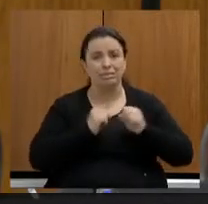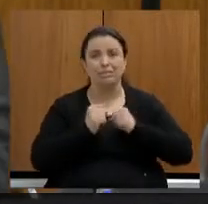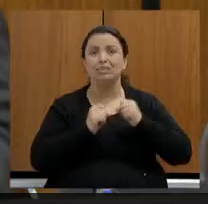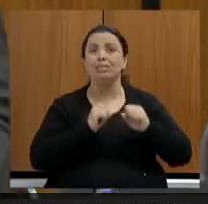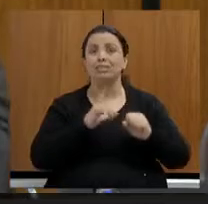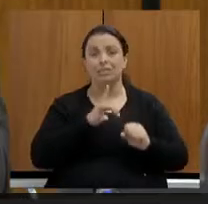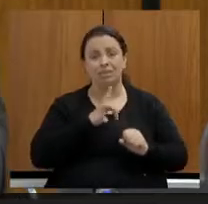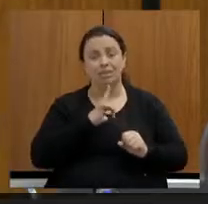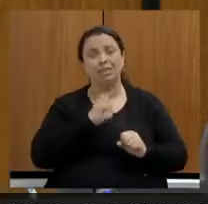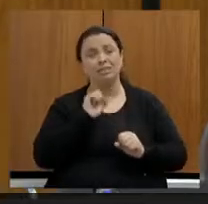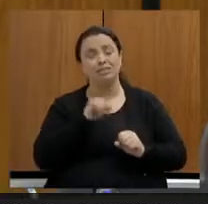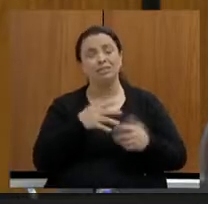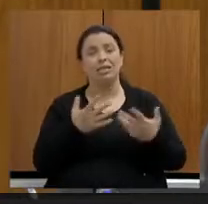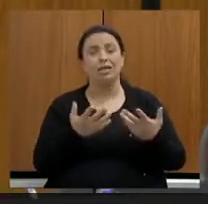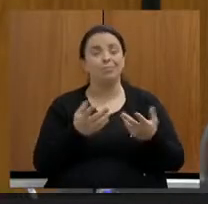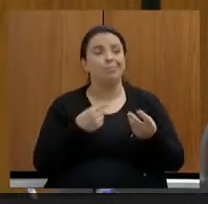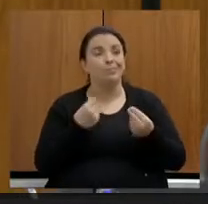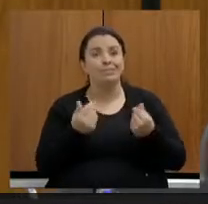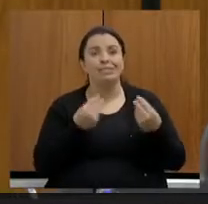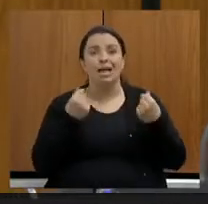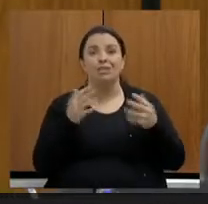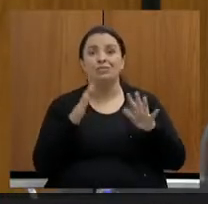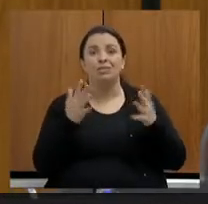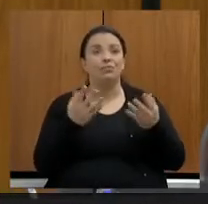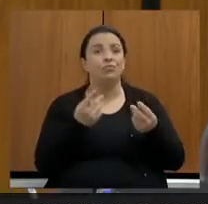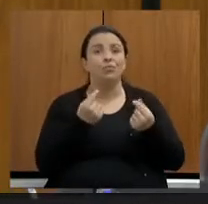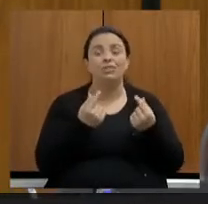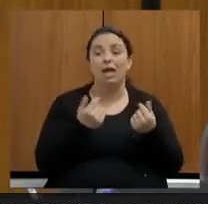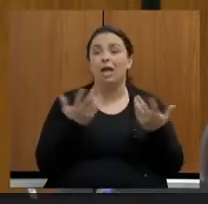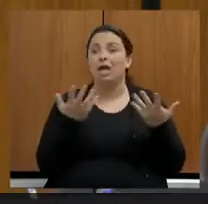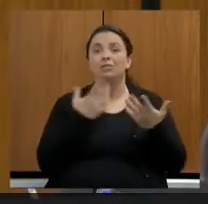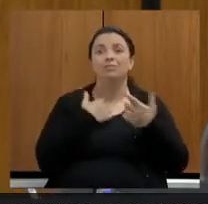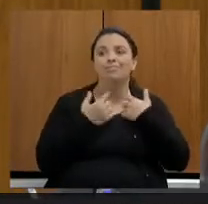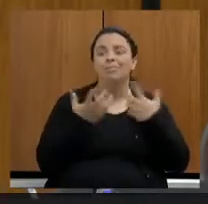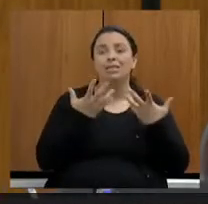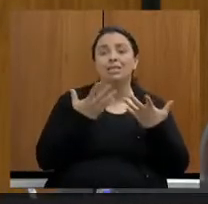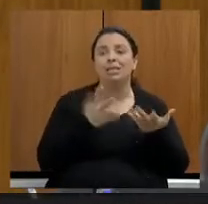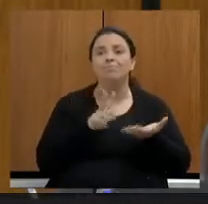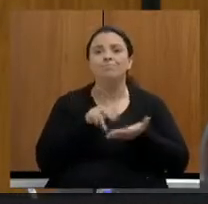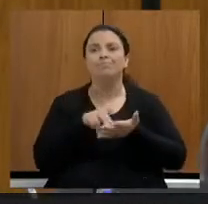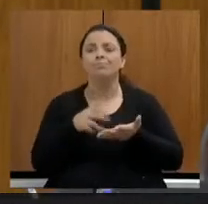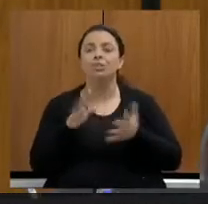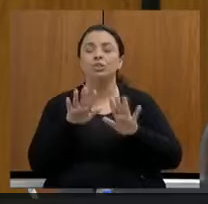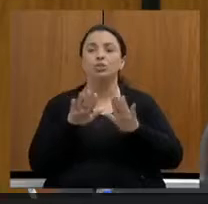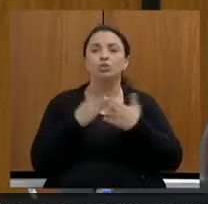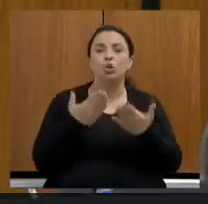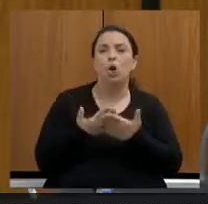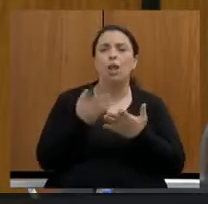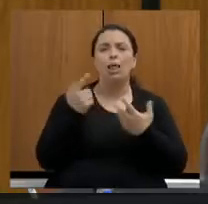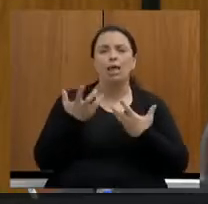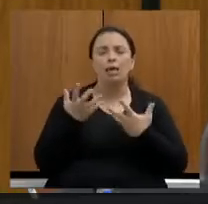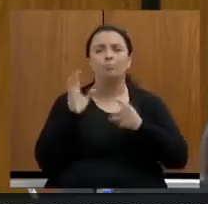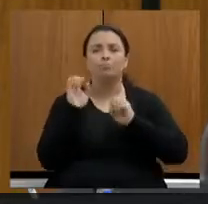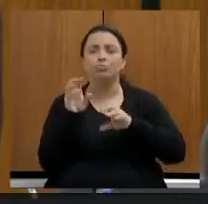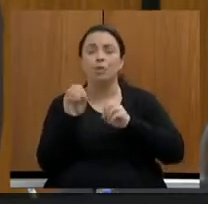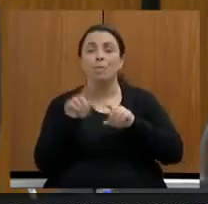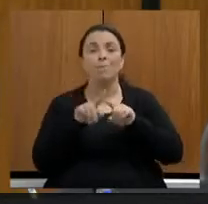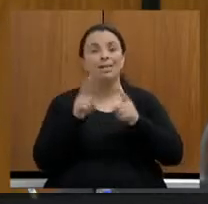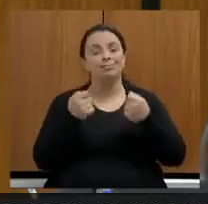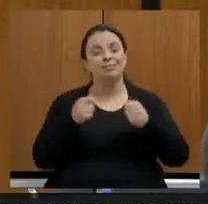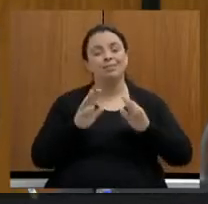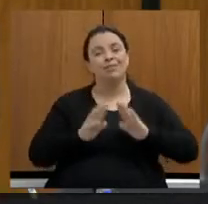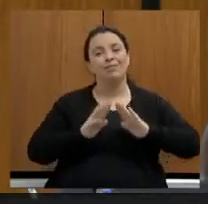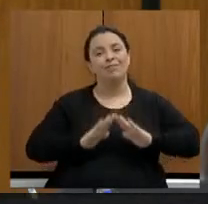muitas vezes querendo ir para escola querendo lecionar e não podendo para preservar sua